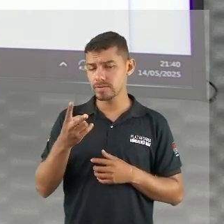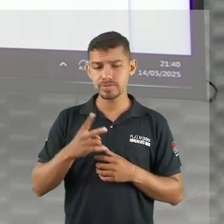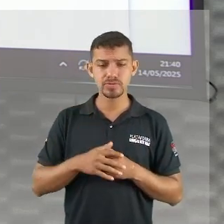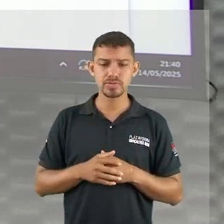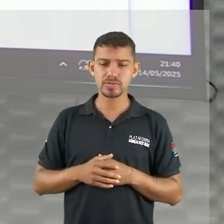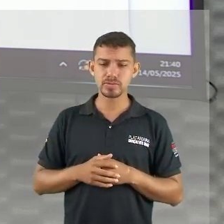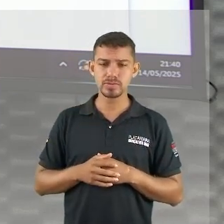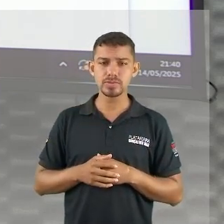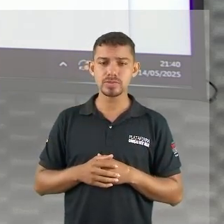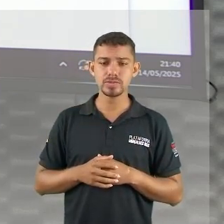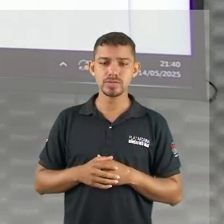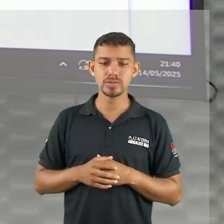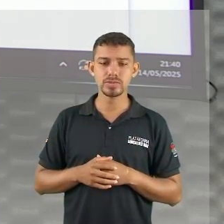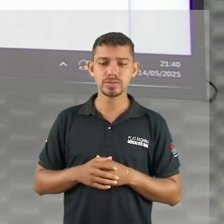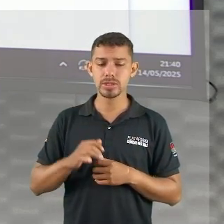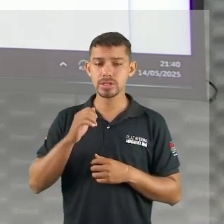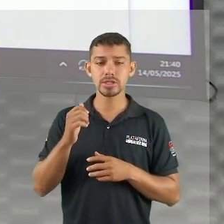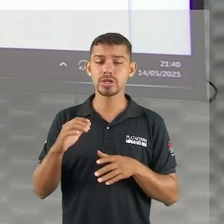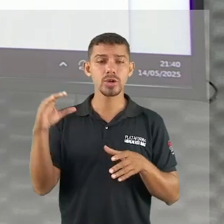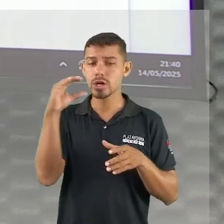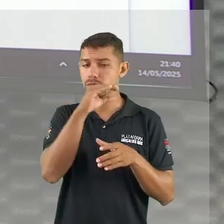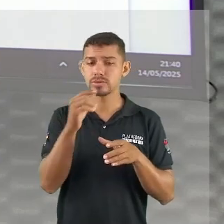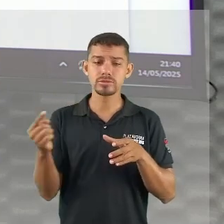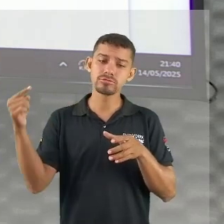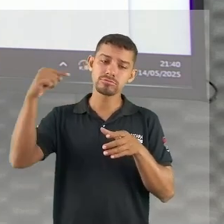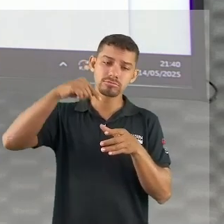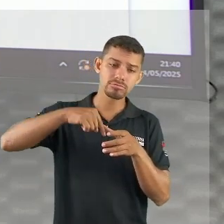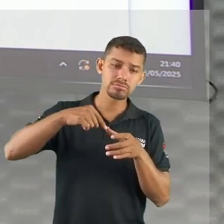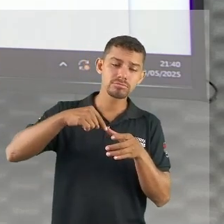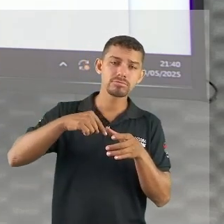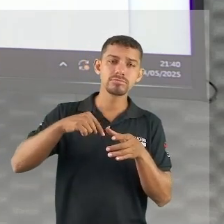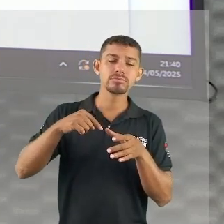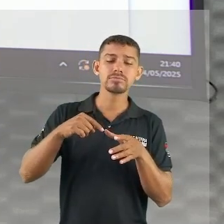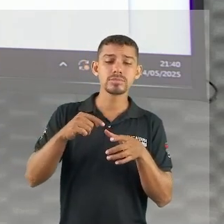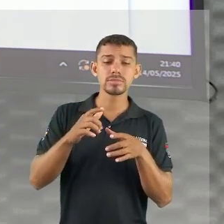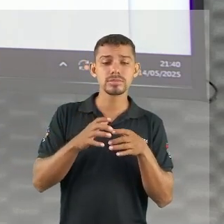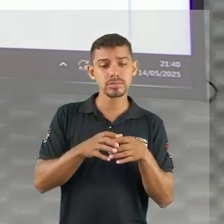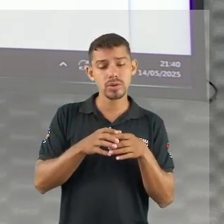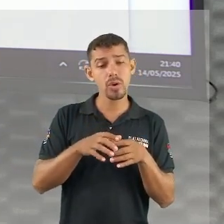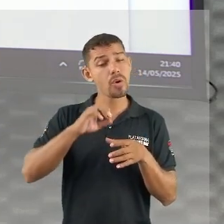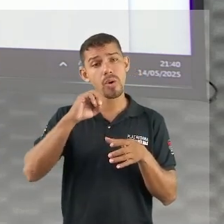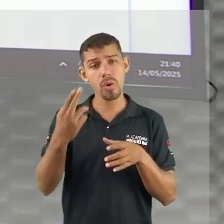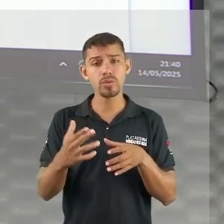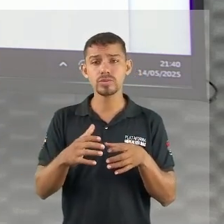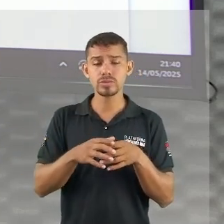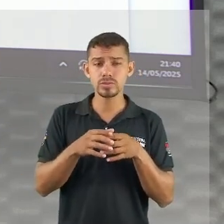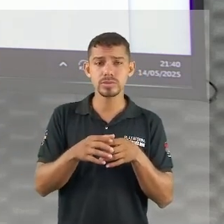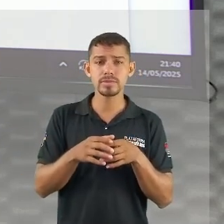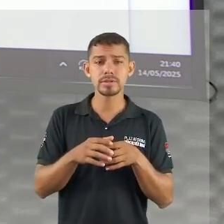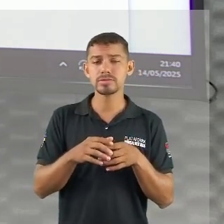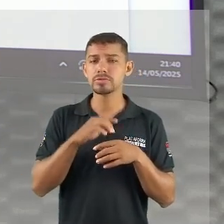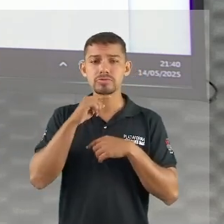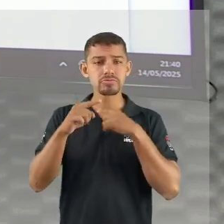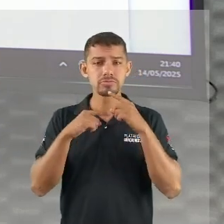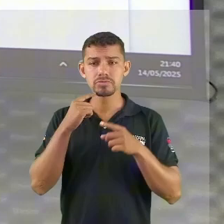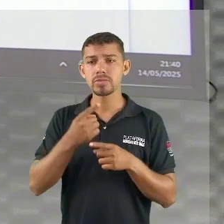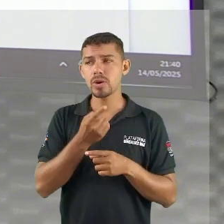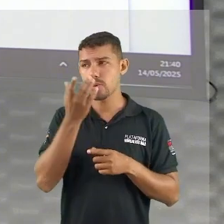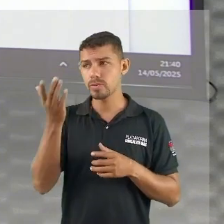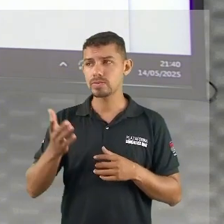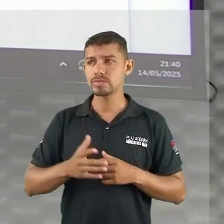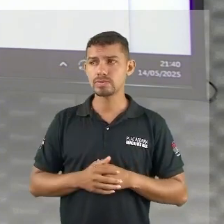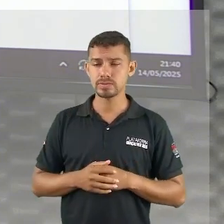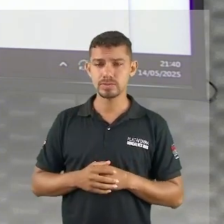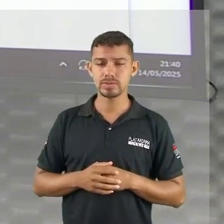meio externo não fornece calor para a garrafa térmica, para dentro da garrafa térmica, ou o conteúdo da garrafa térmica não vai fornecer